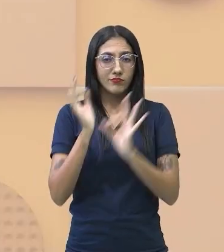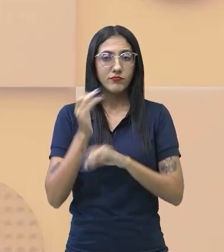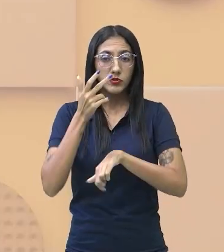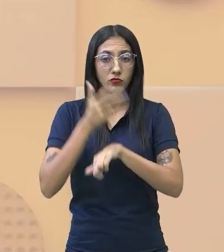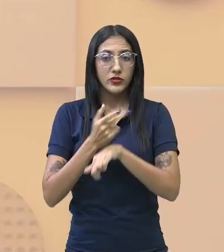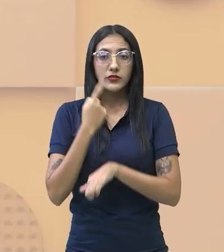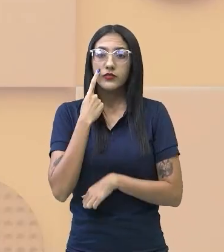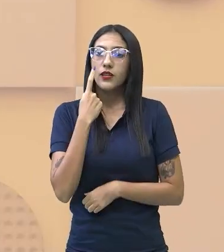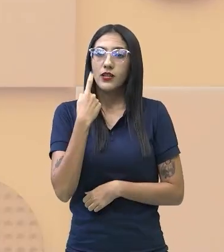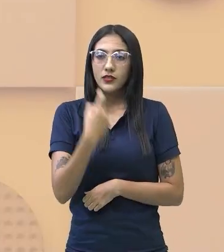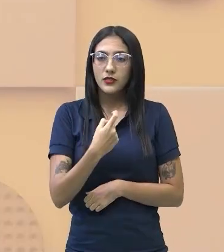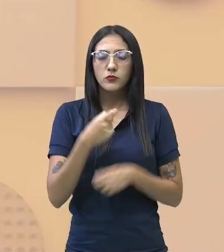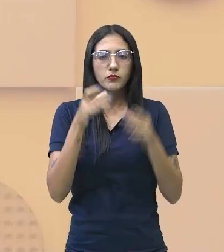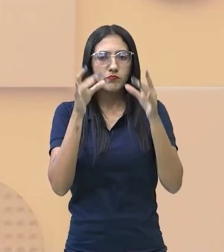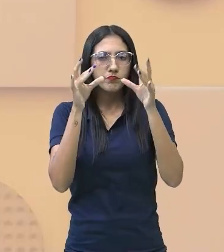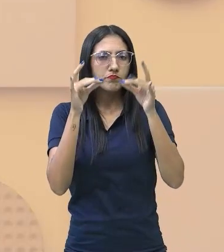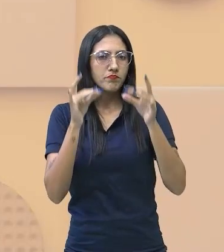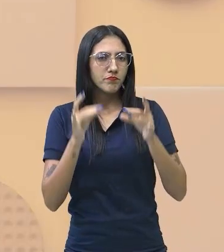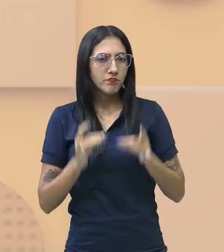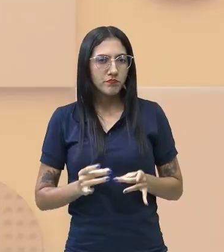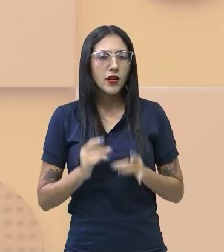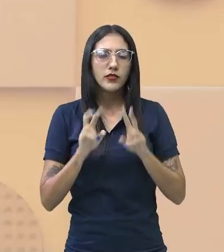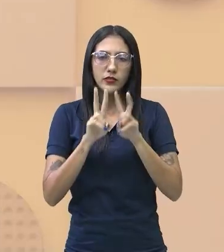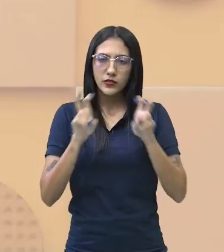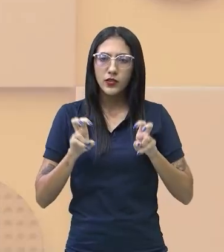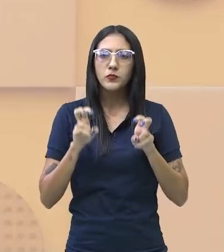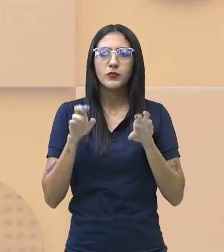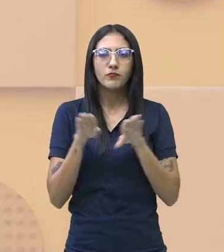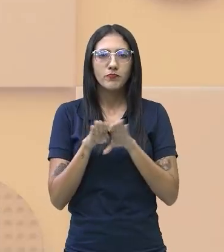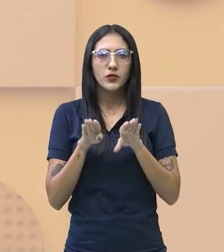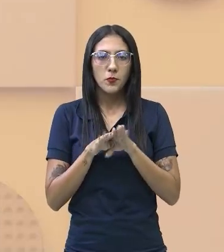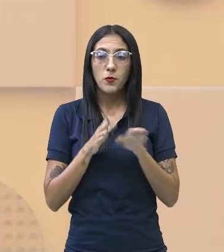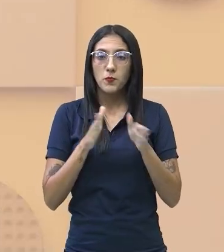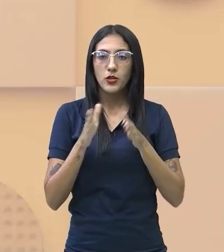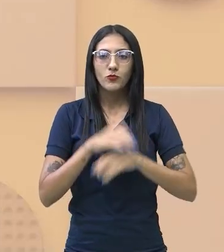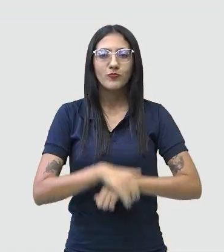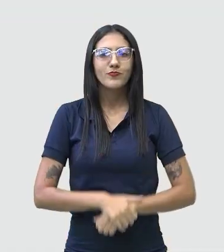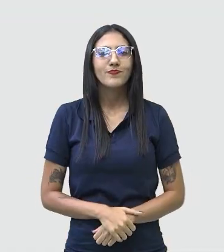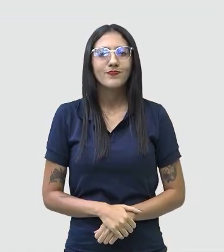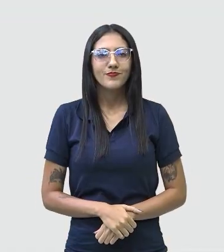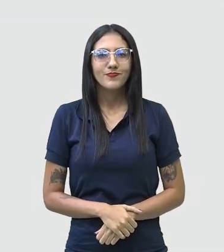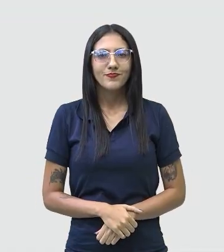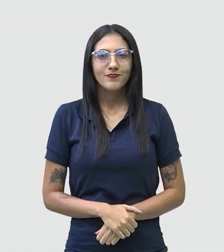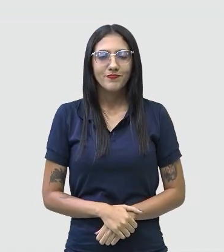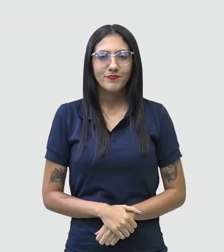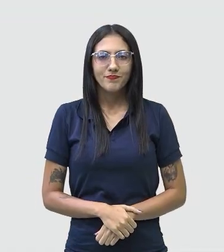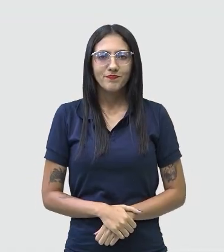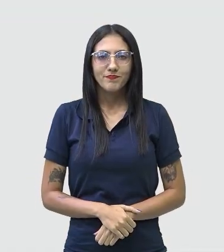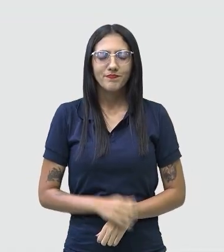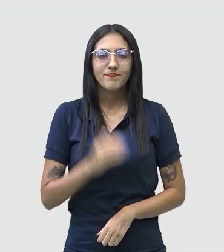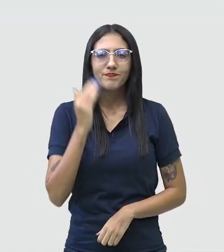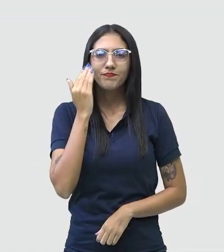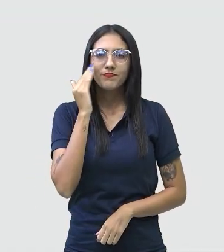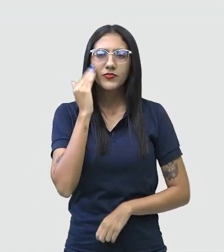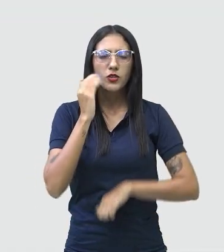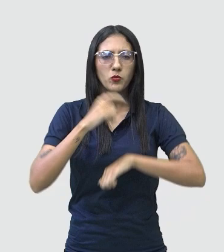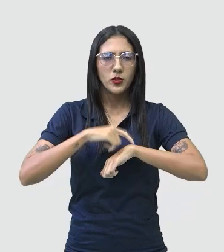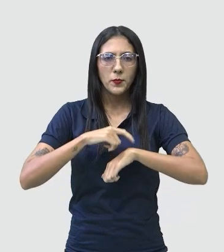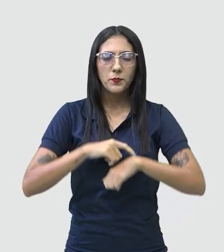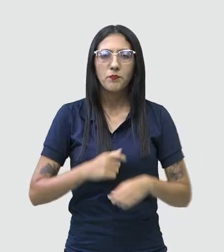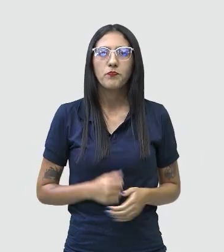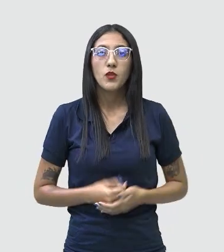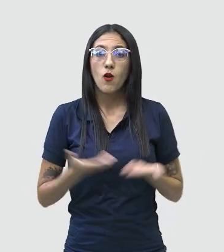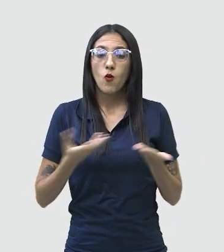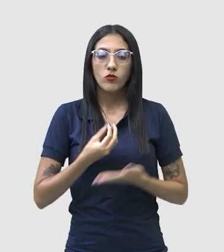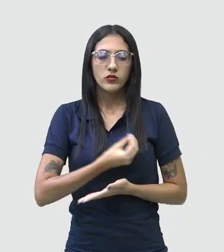gente falar e começar, então, a abordar esse assunto que é importante, que é o tempo. Noção do tempo. A vida moderna